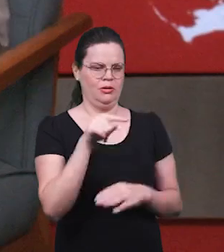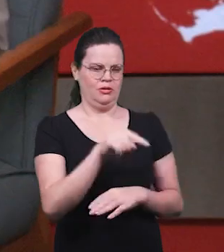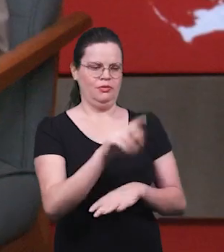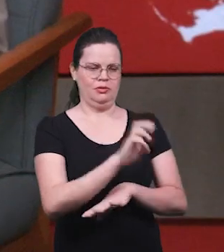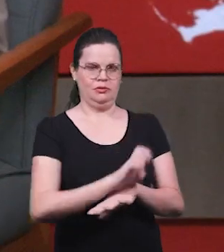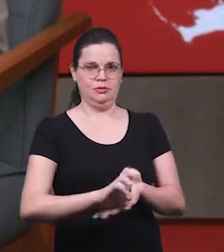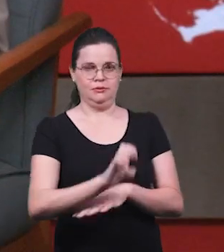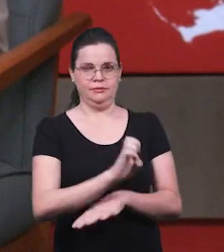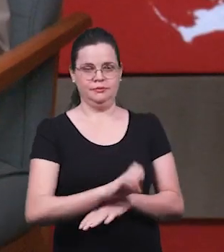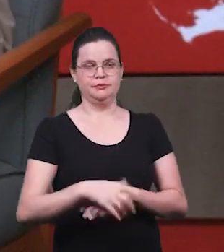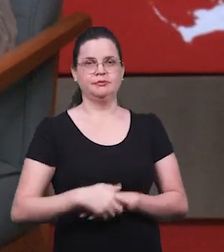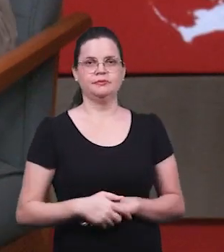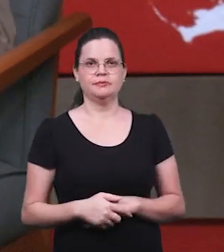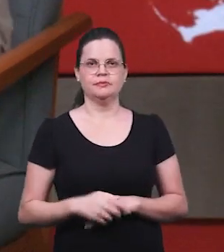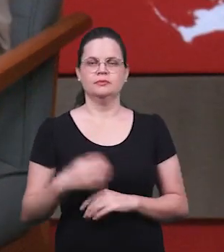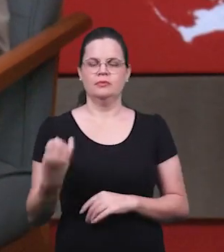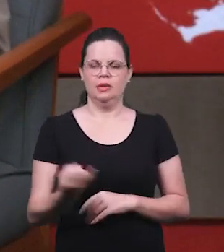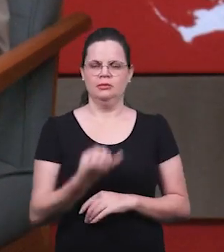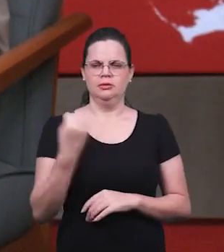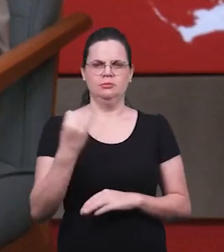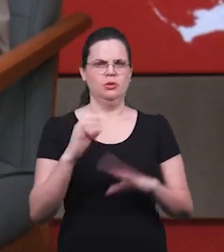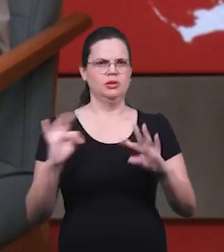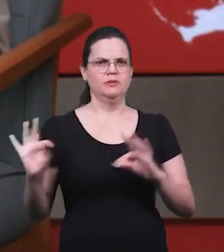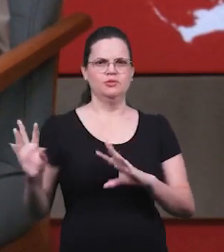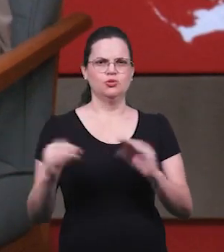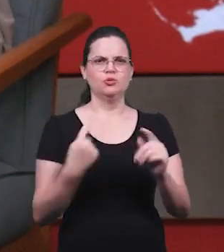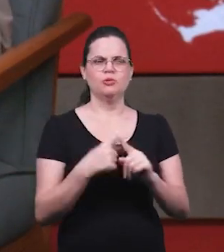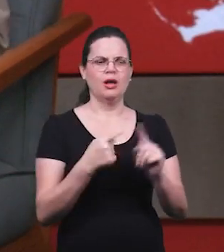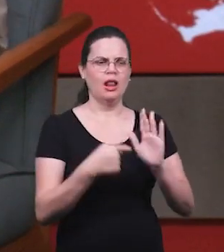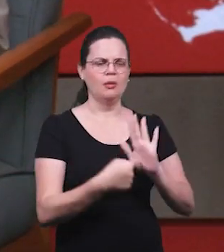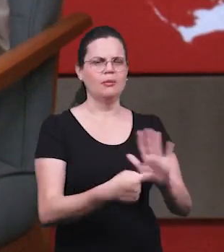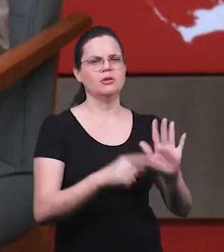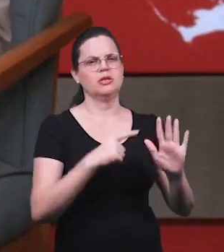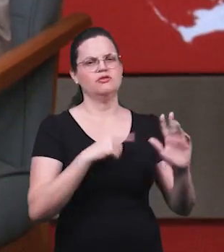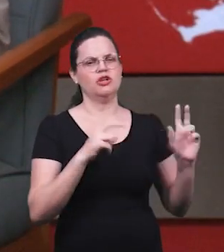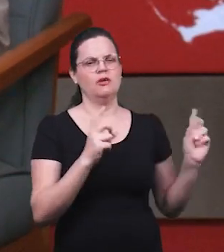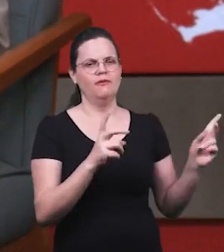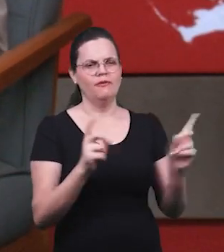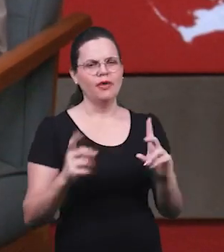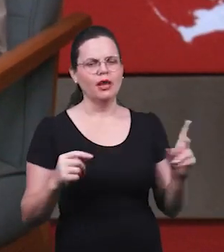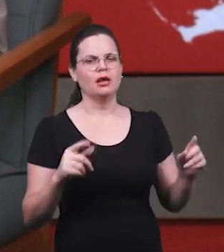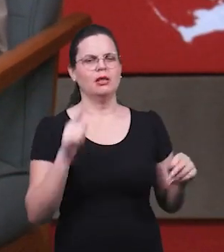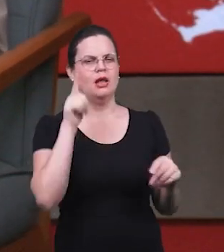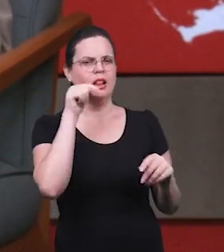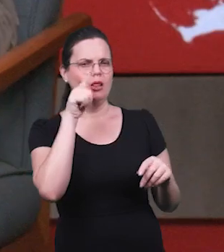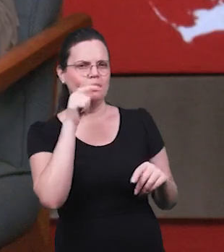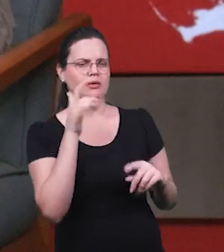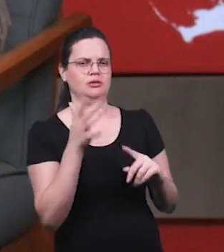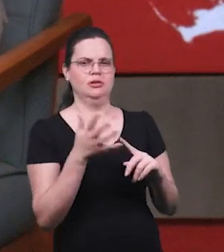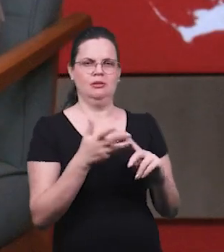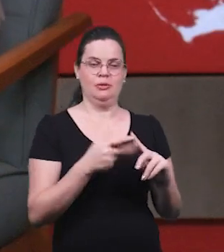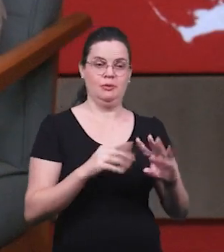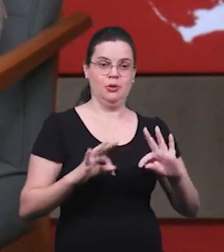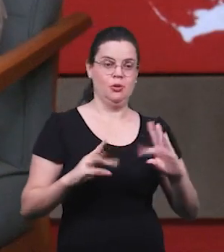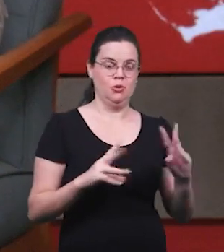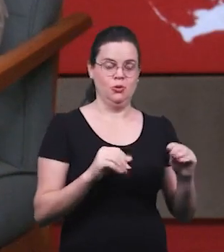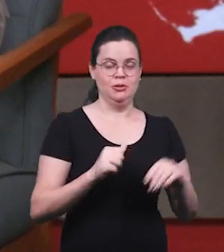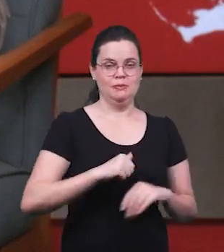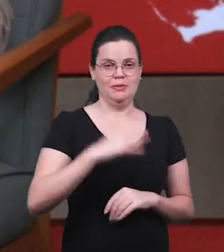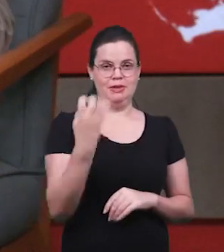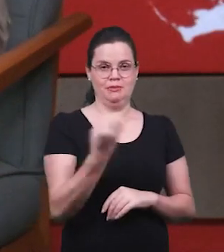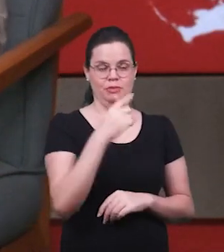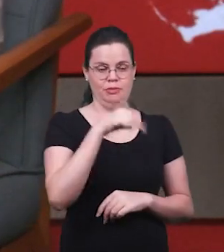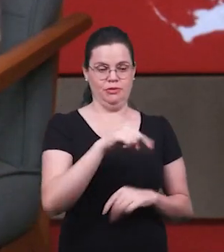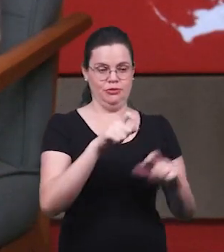ponto de vista, né, de todo o seu comércio, então da sua pujança. Ele permanece ali